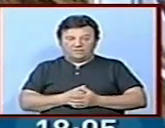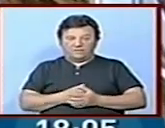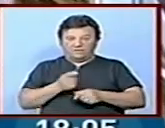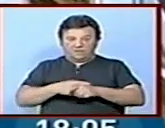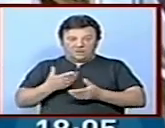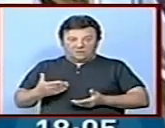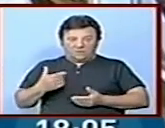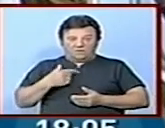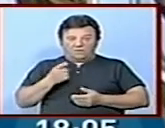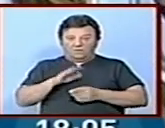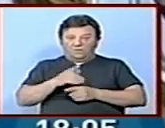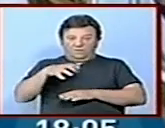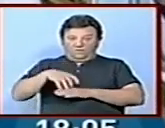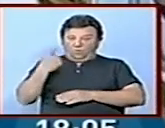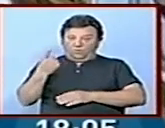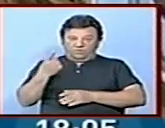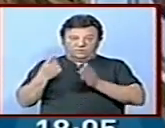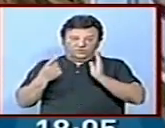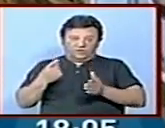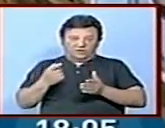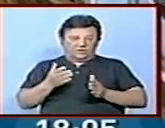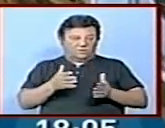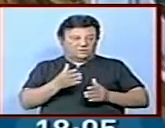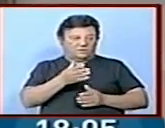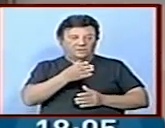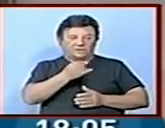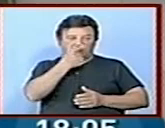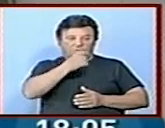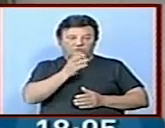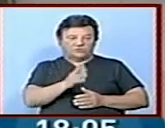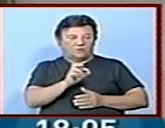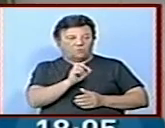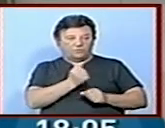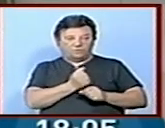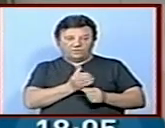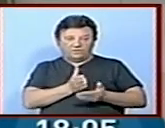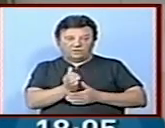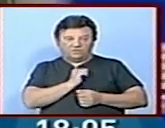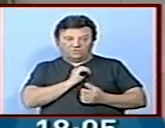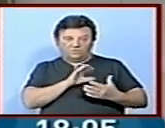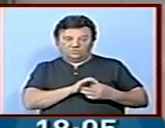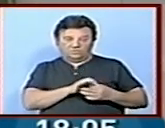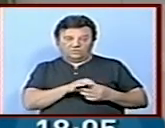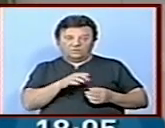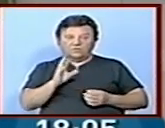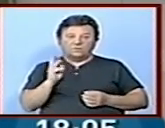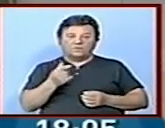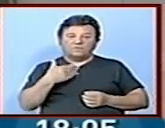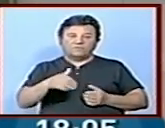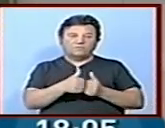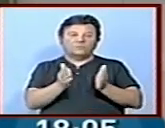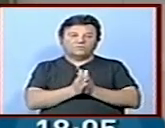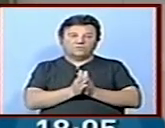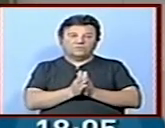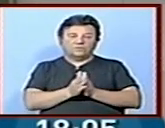Neste momento, portanto, com um pavilhão já temos quase 10 pessoas, estão cá 8 pessoas já a colaborar diretamente connosco. Quantas é que vão ter na